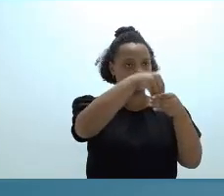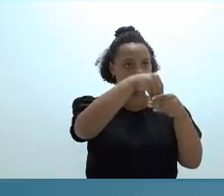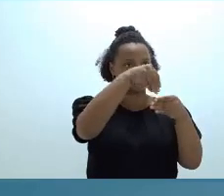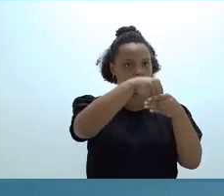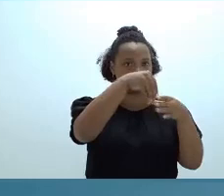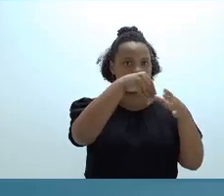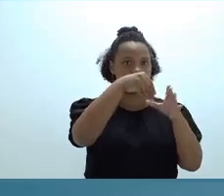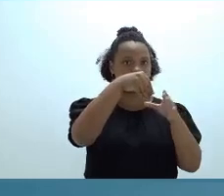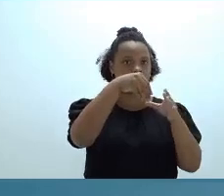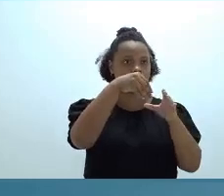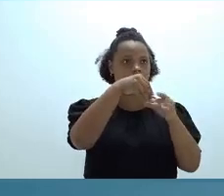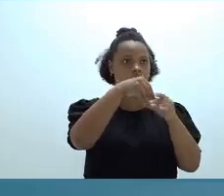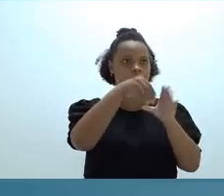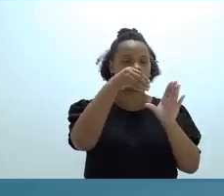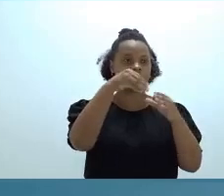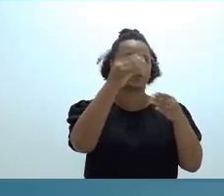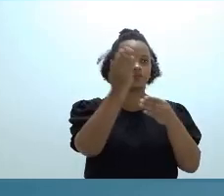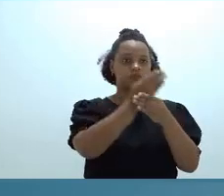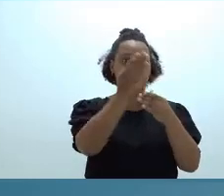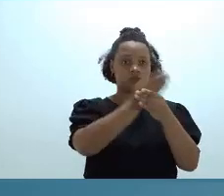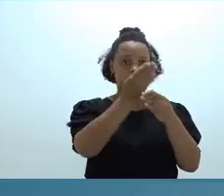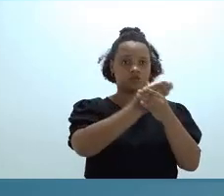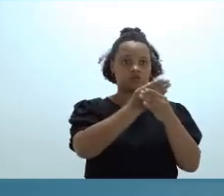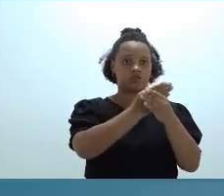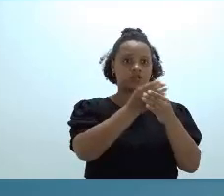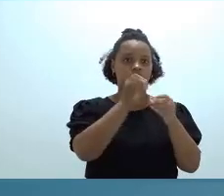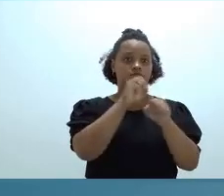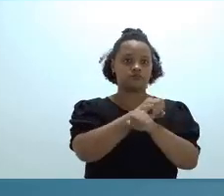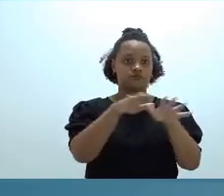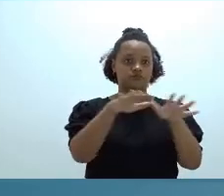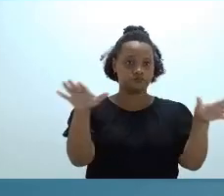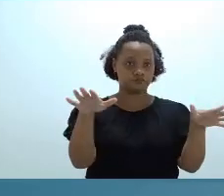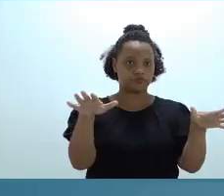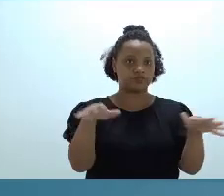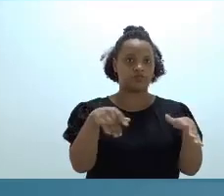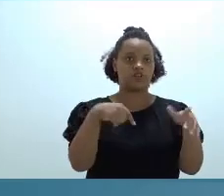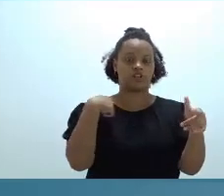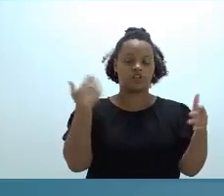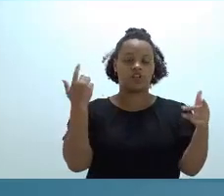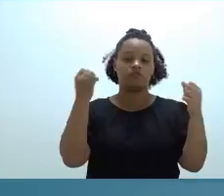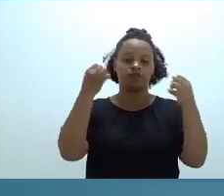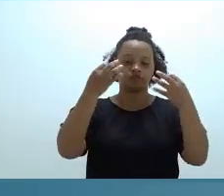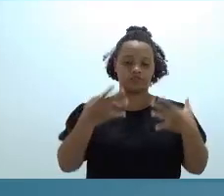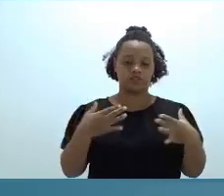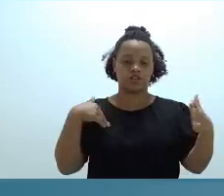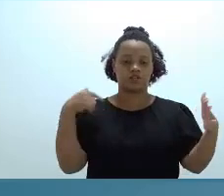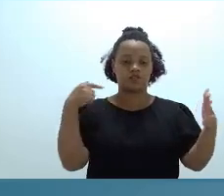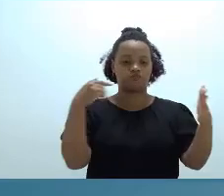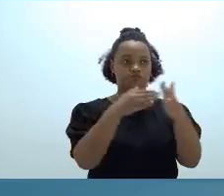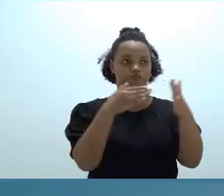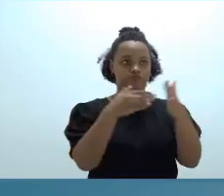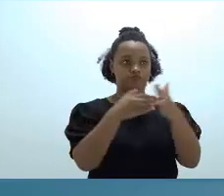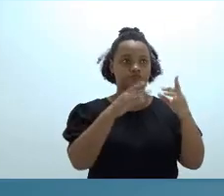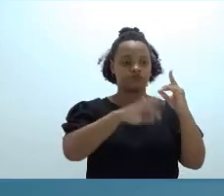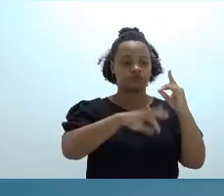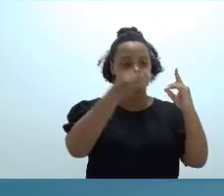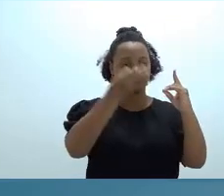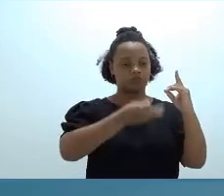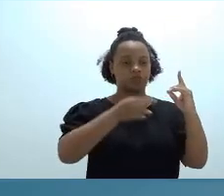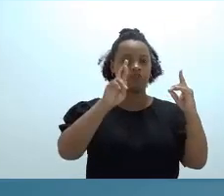ele foi redistribuído. Então, eu gostaria de firmar minha suspensão, senhor presidente. Perfeito, desembargador